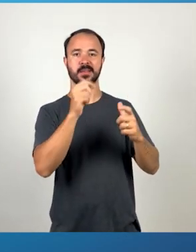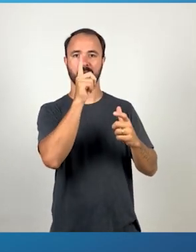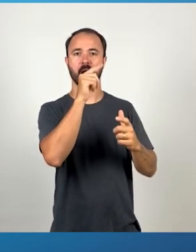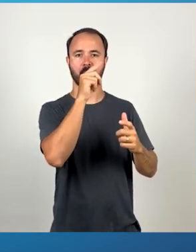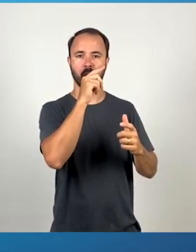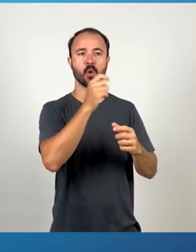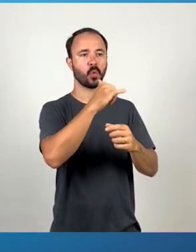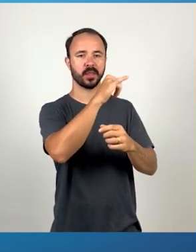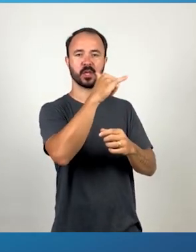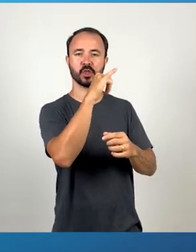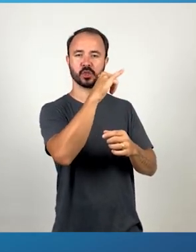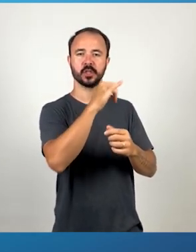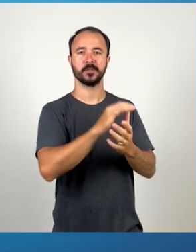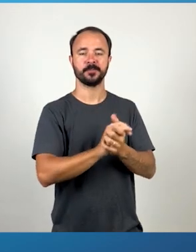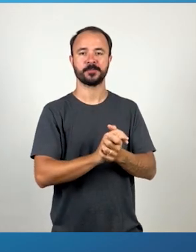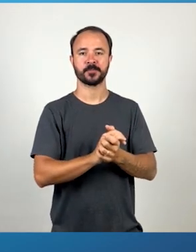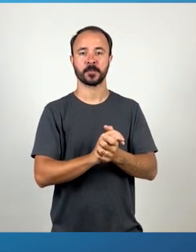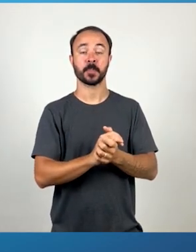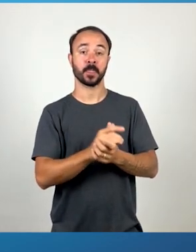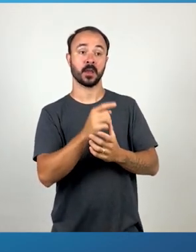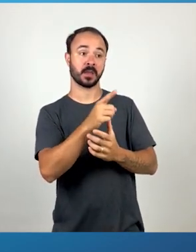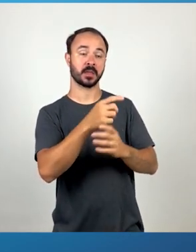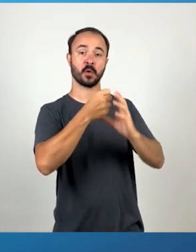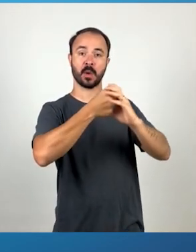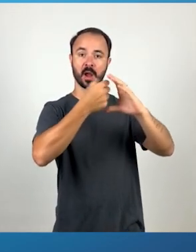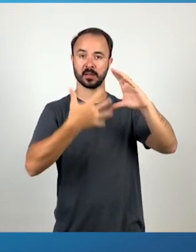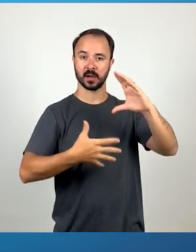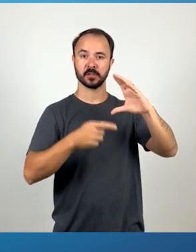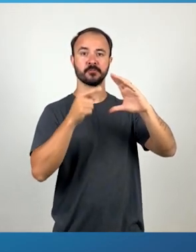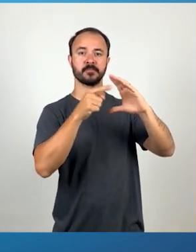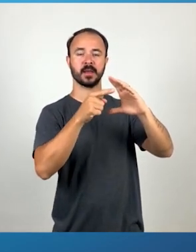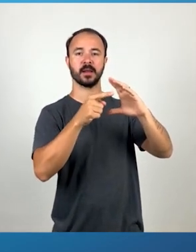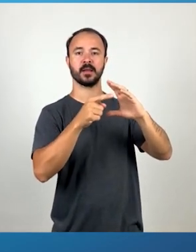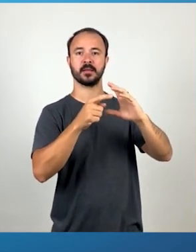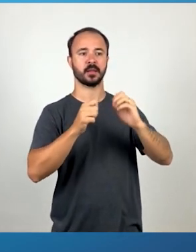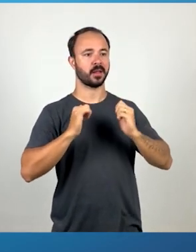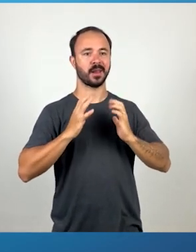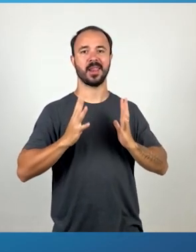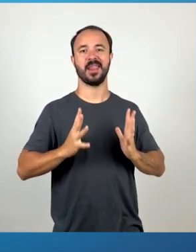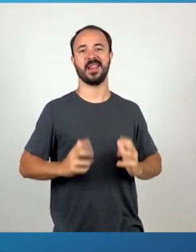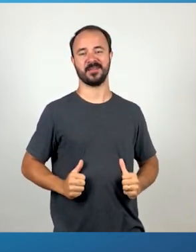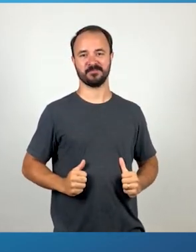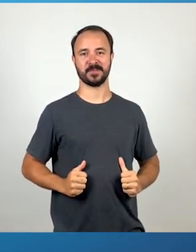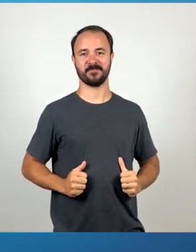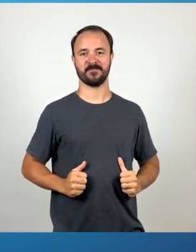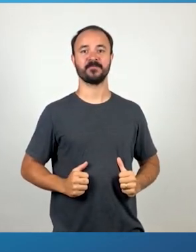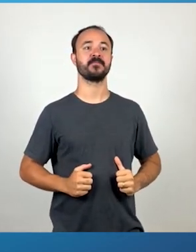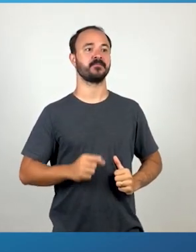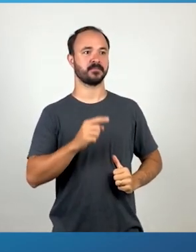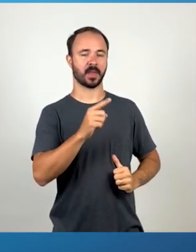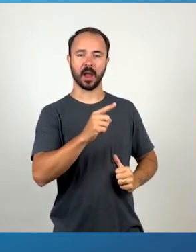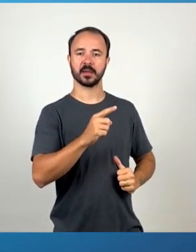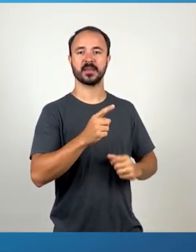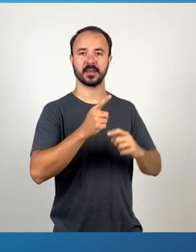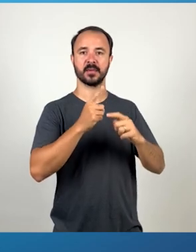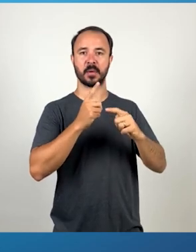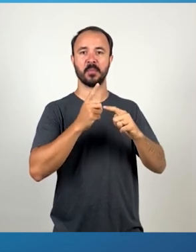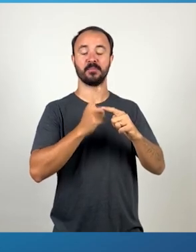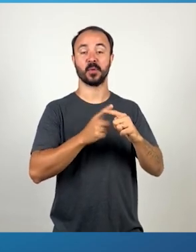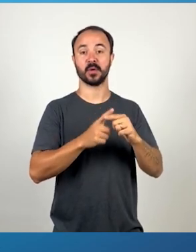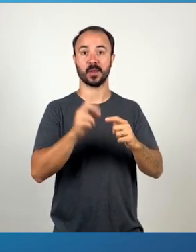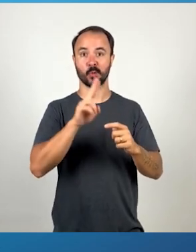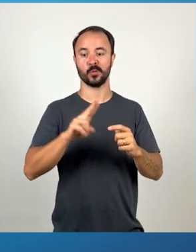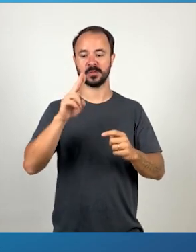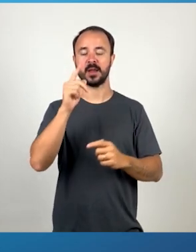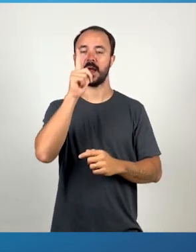utilizada, né, atualmente, e ela tem essa característica de ser um tipo de energia limpa devido a essa capacidade, né, de